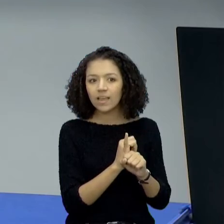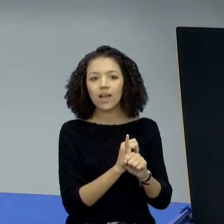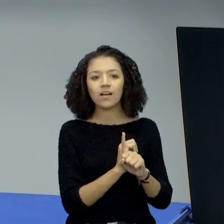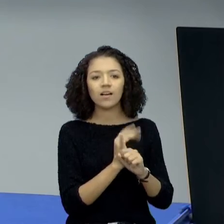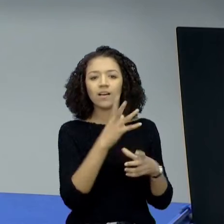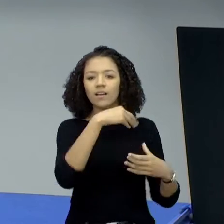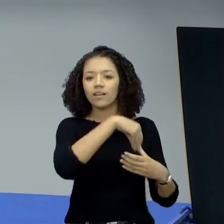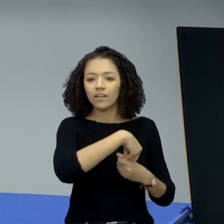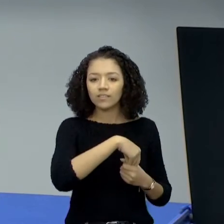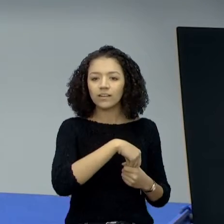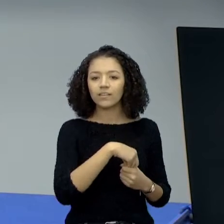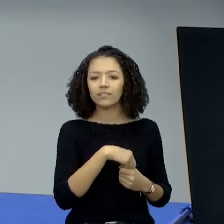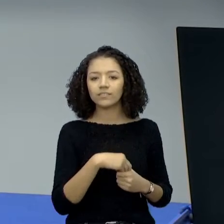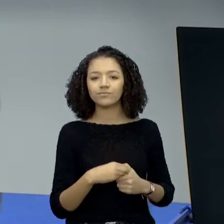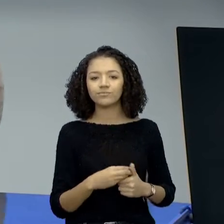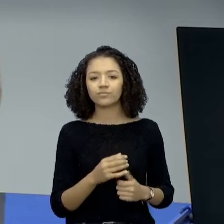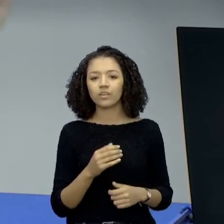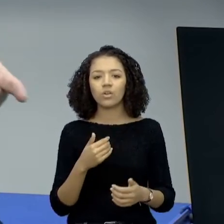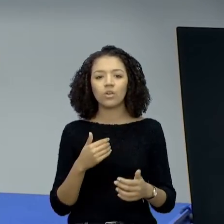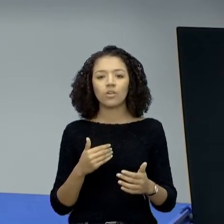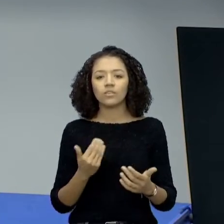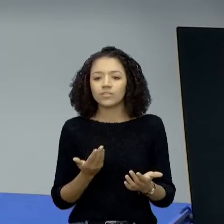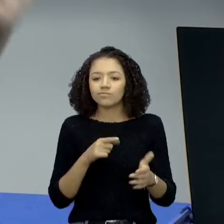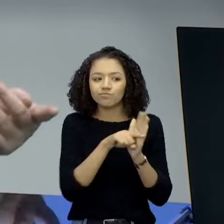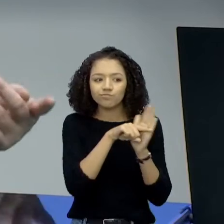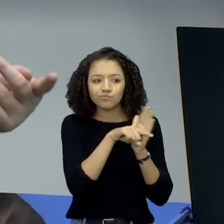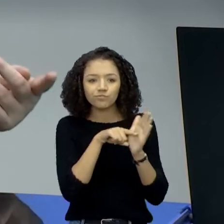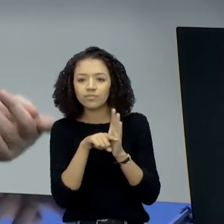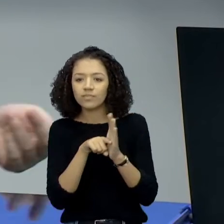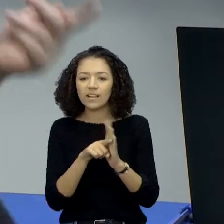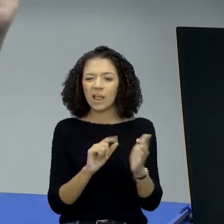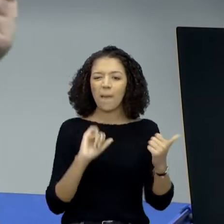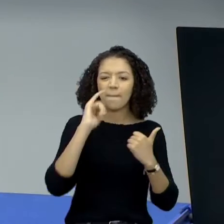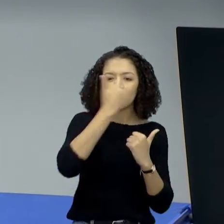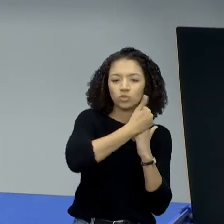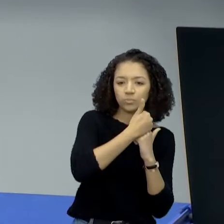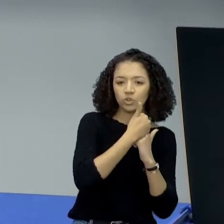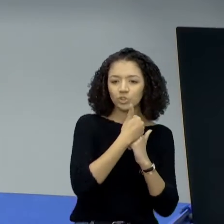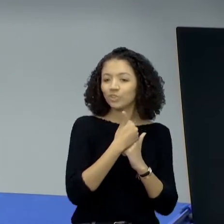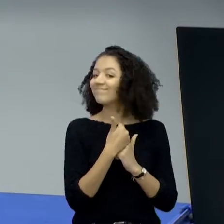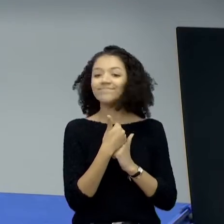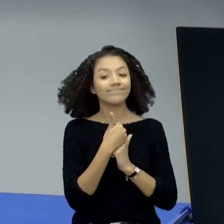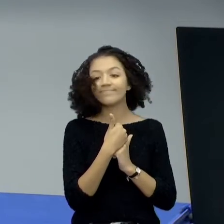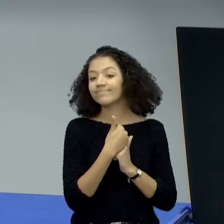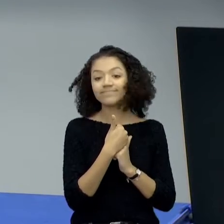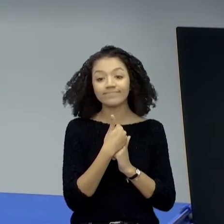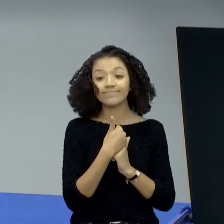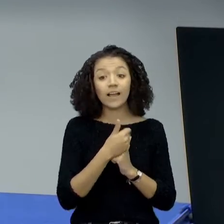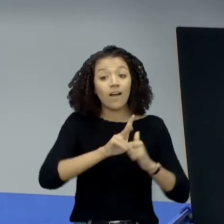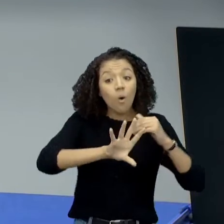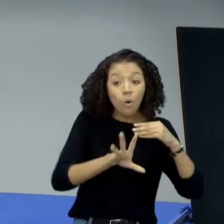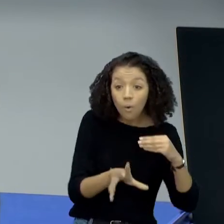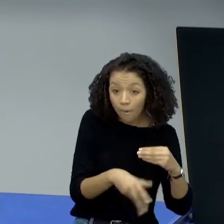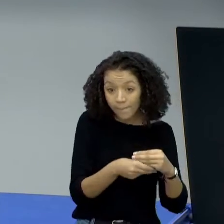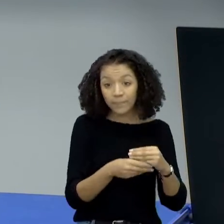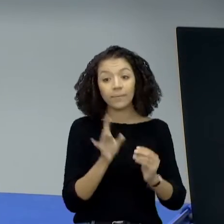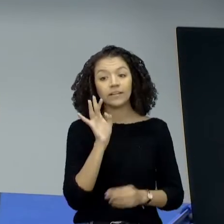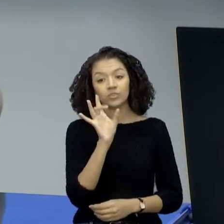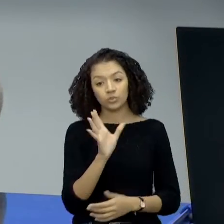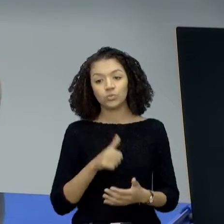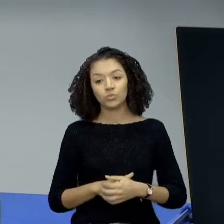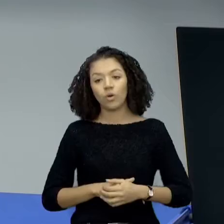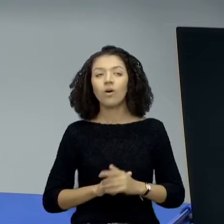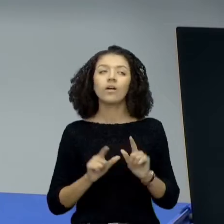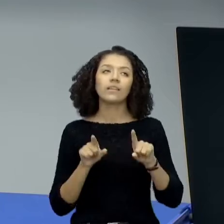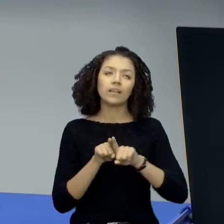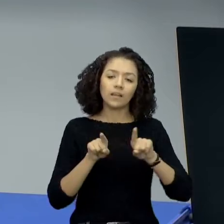é um substitutivo para toda e qualquer forma de investigação e de pesquisa. Ela é, na realidade, um complemento, mas ainda a ida ao